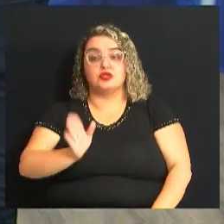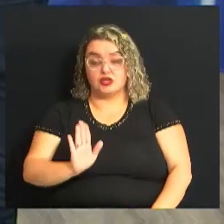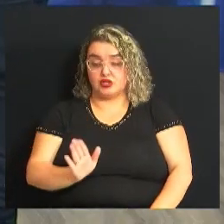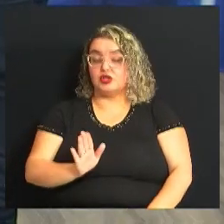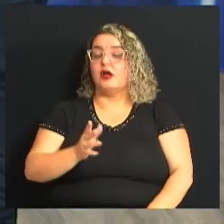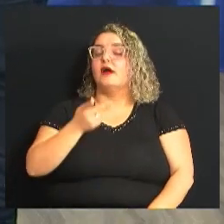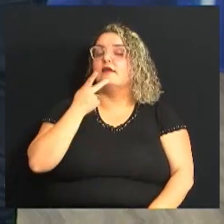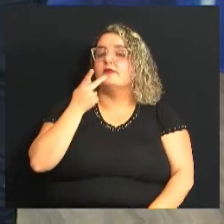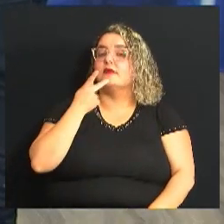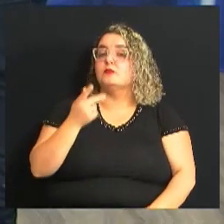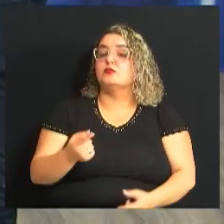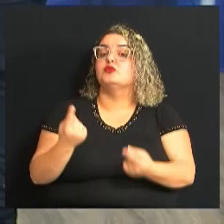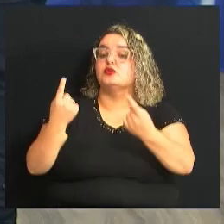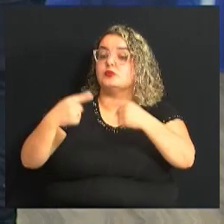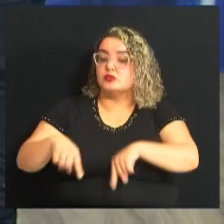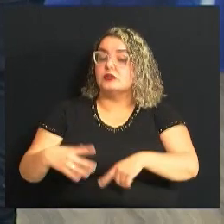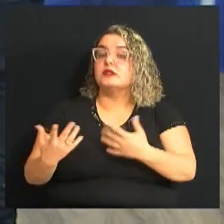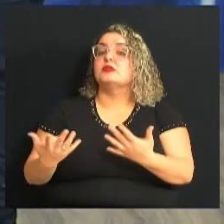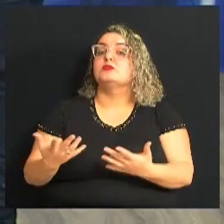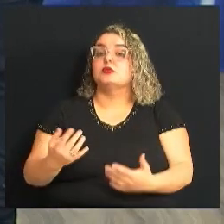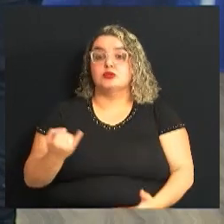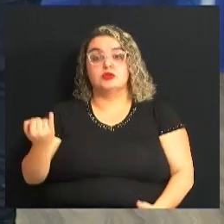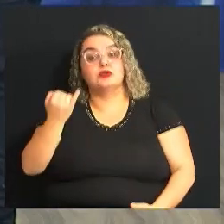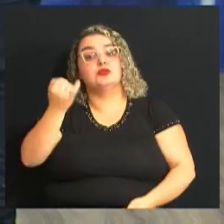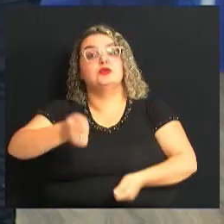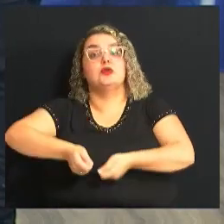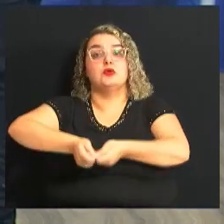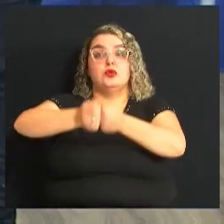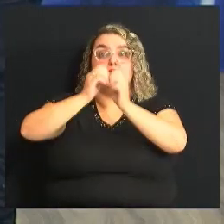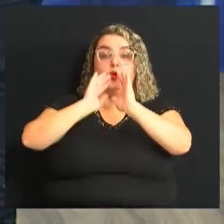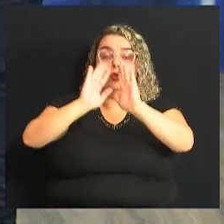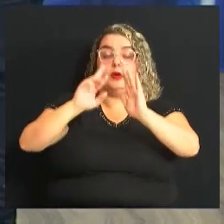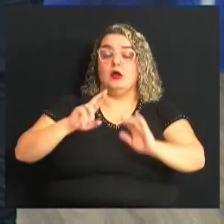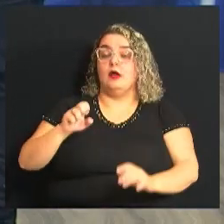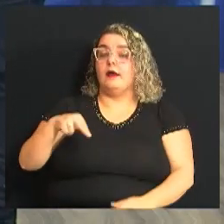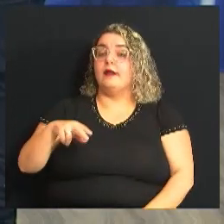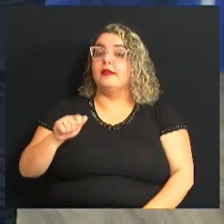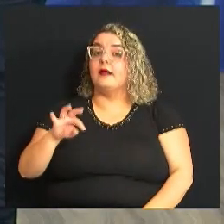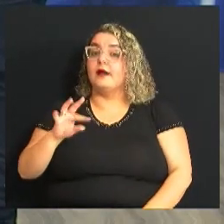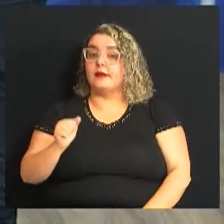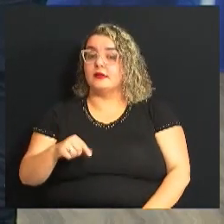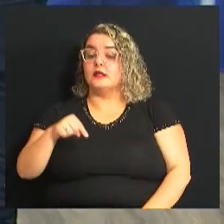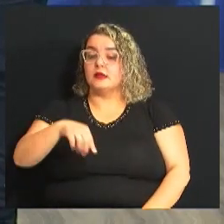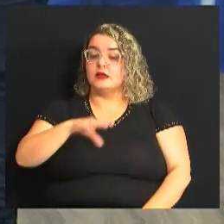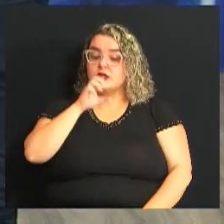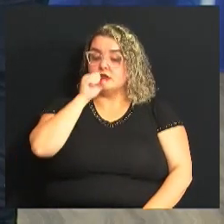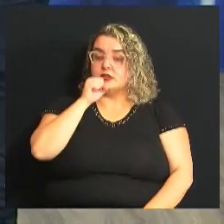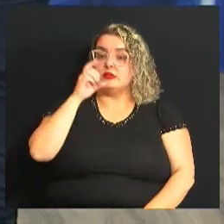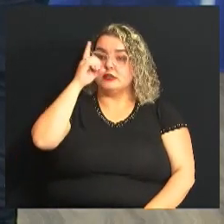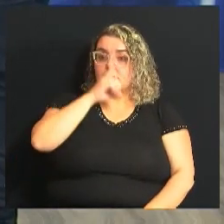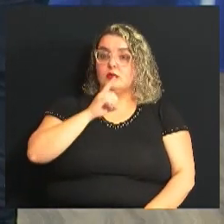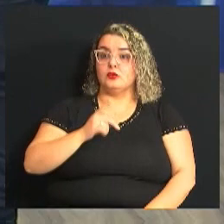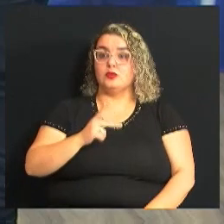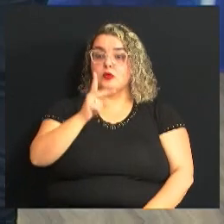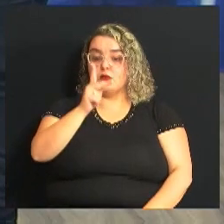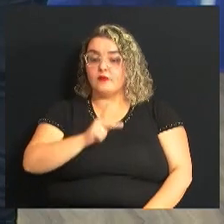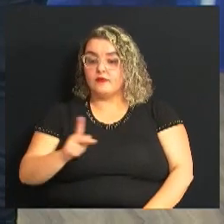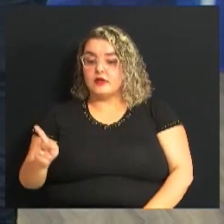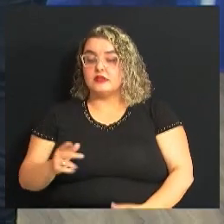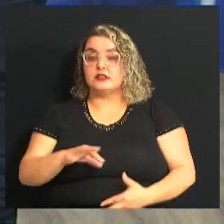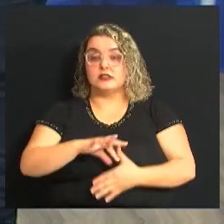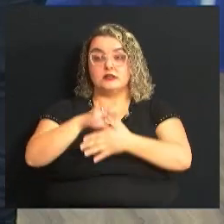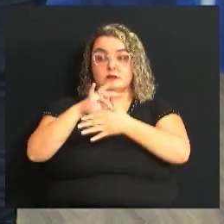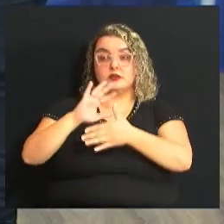esta partida importante do vôlei Renata neste fim de semana contra o vice-líder da competição, partida fora de